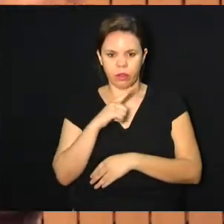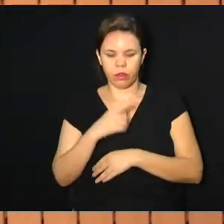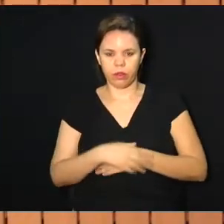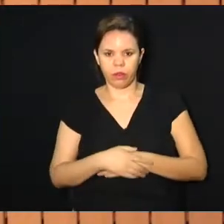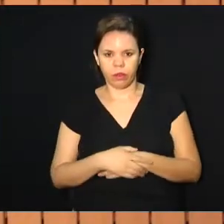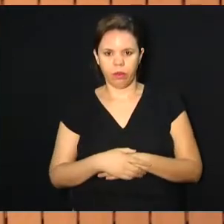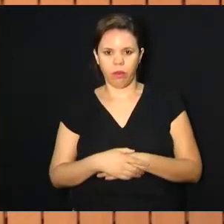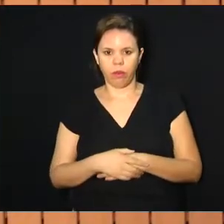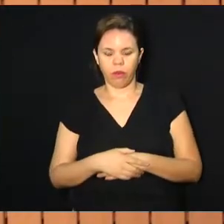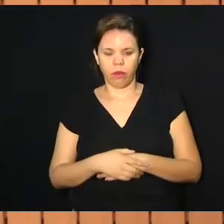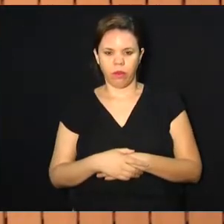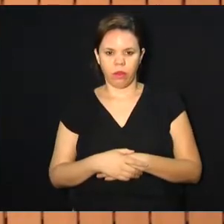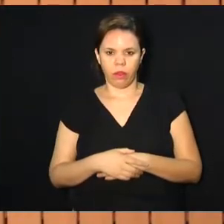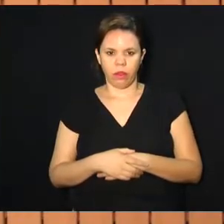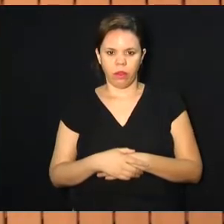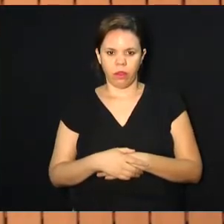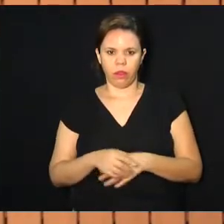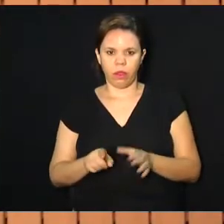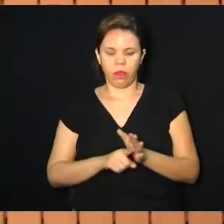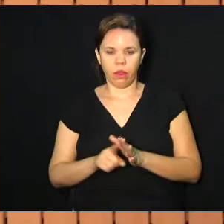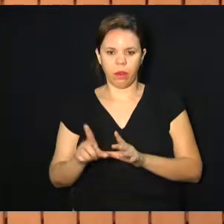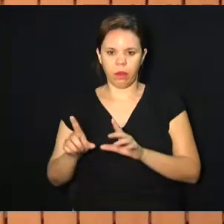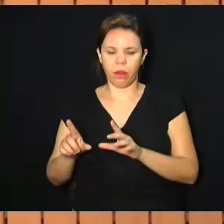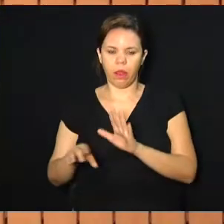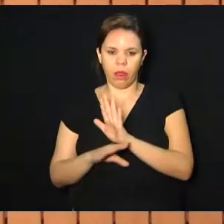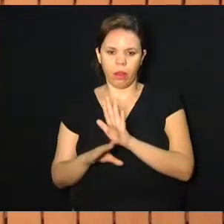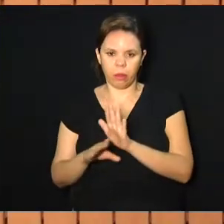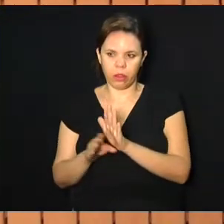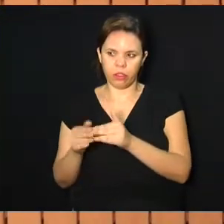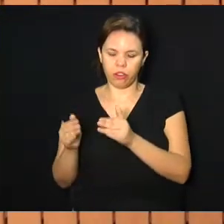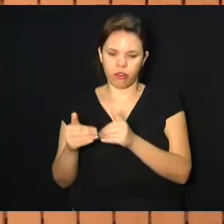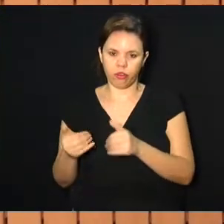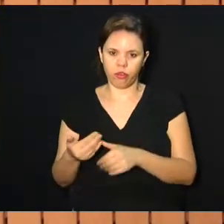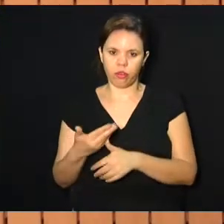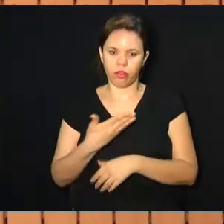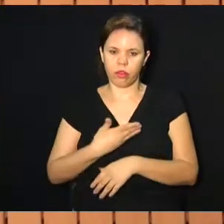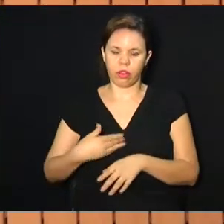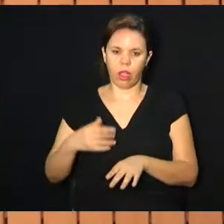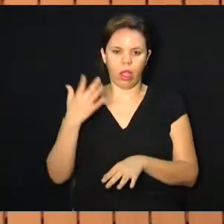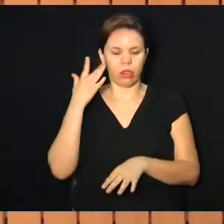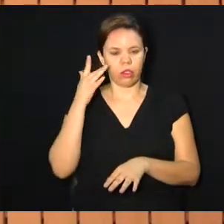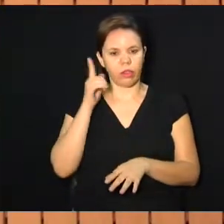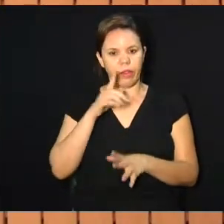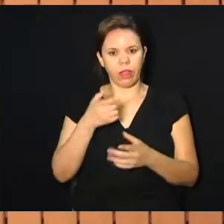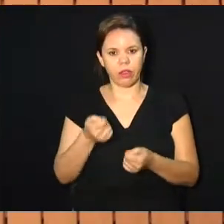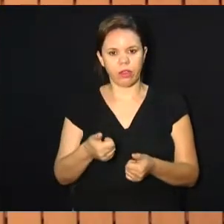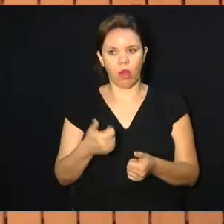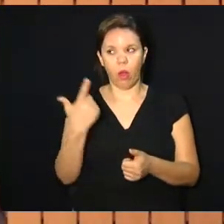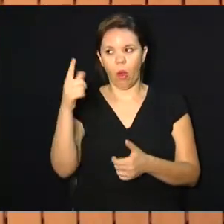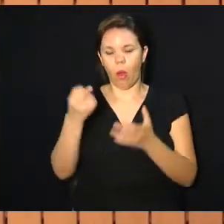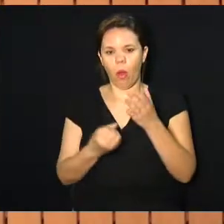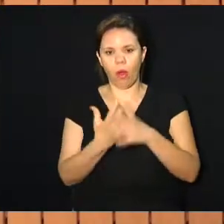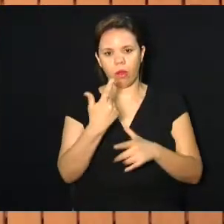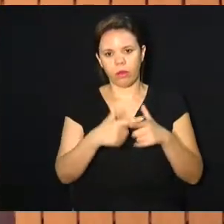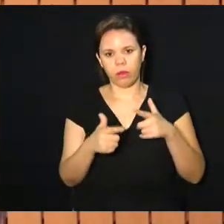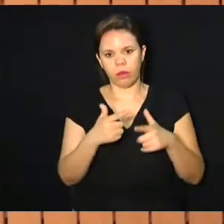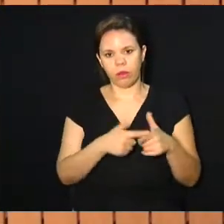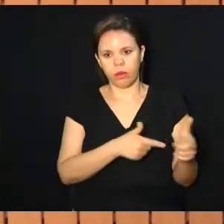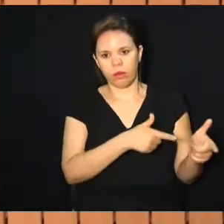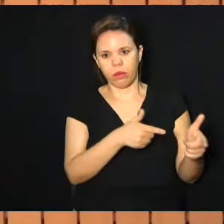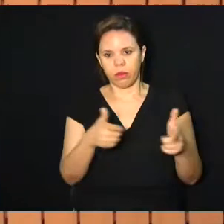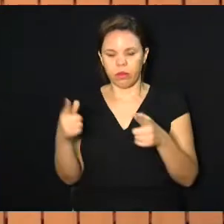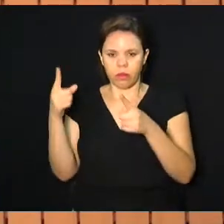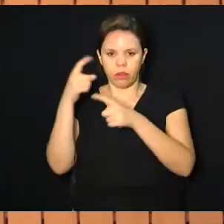um senso comum buscando a redução do Estado, e aí tenta conceder achando que vai resolver, e gera, na verdade, outros problemas, né? Como você falou, gera máfia, gera uma